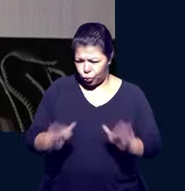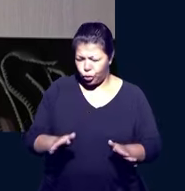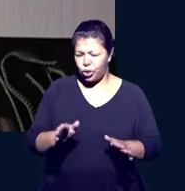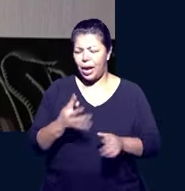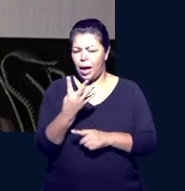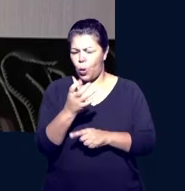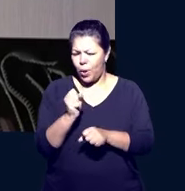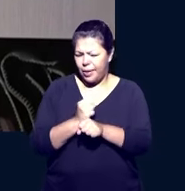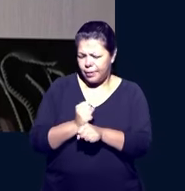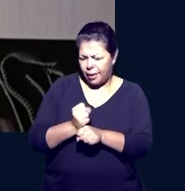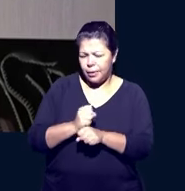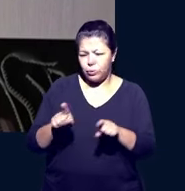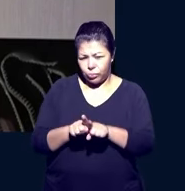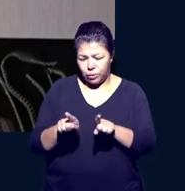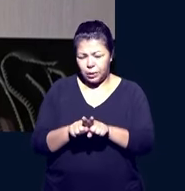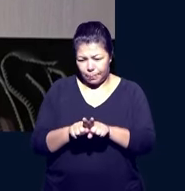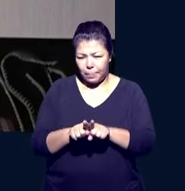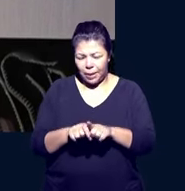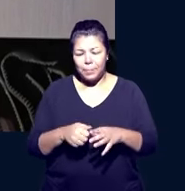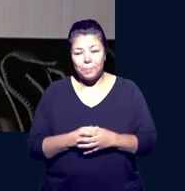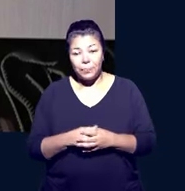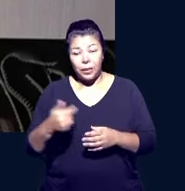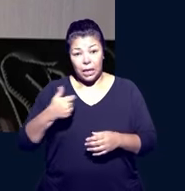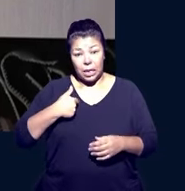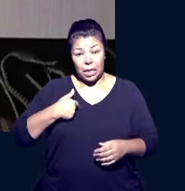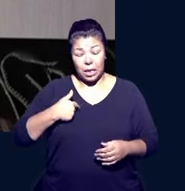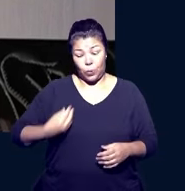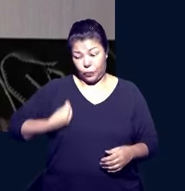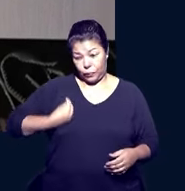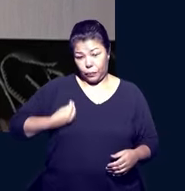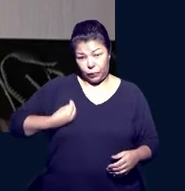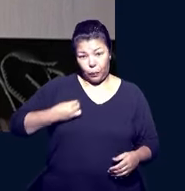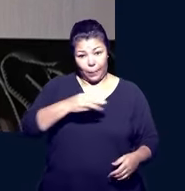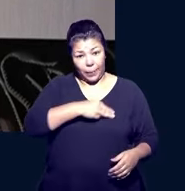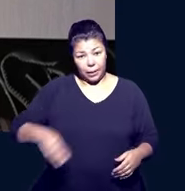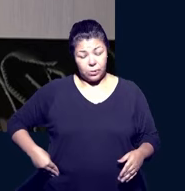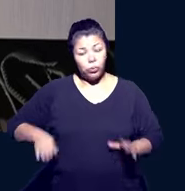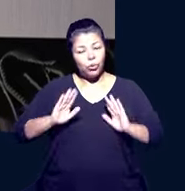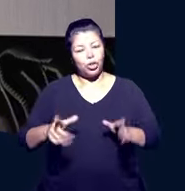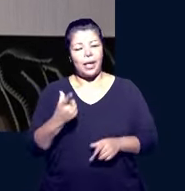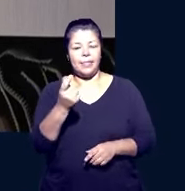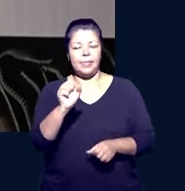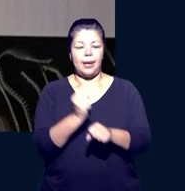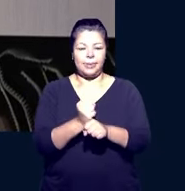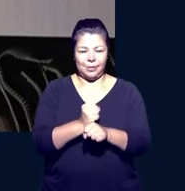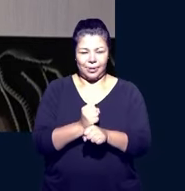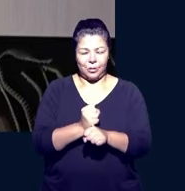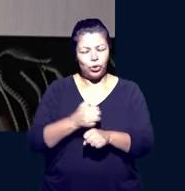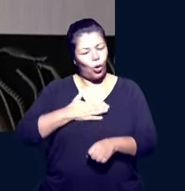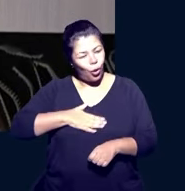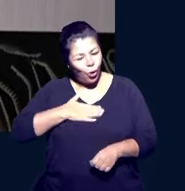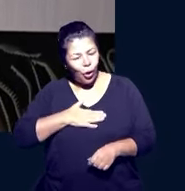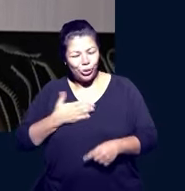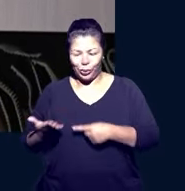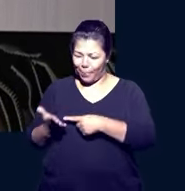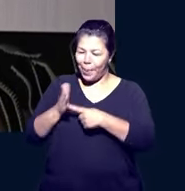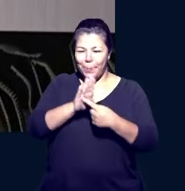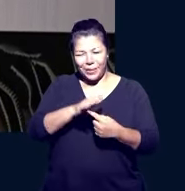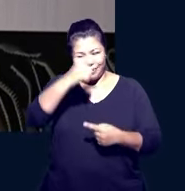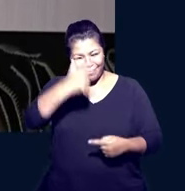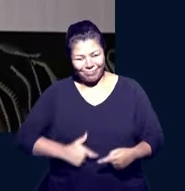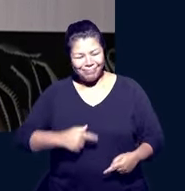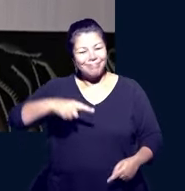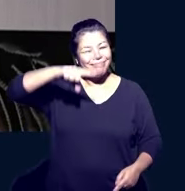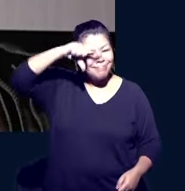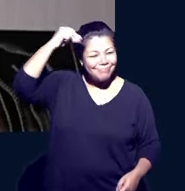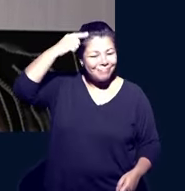advogado por 30 e estou Ministro há 10 anos Eu sempre gosto de me apresentar porque uma ocasião Eu estava num restaurante